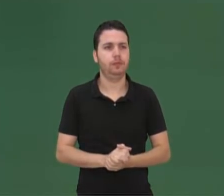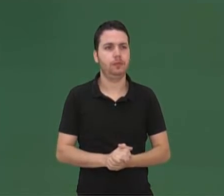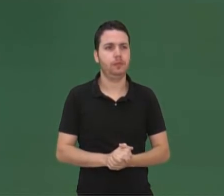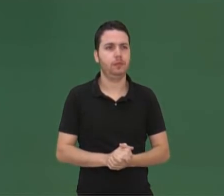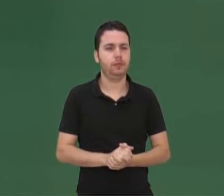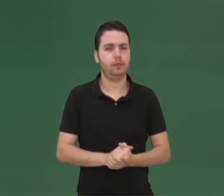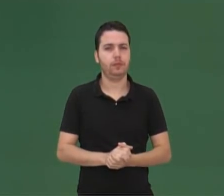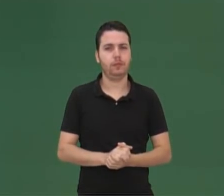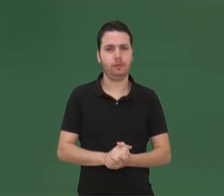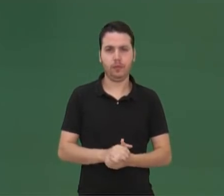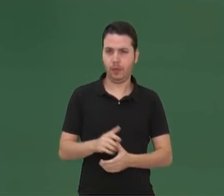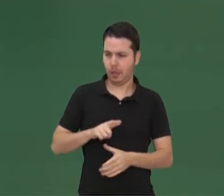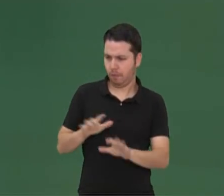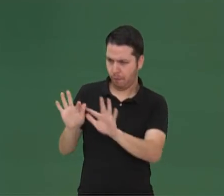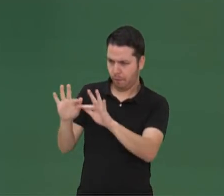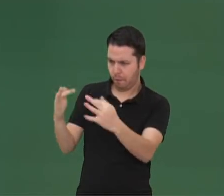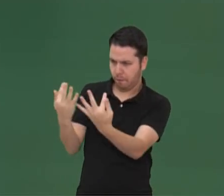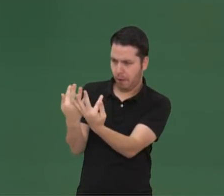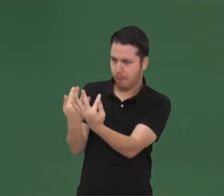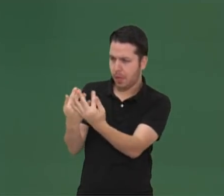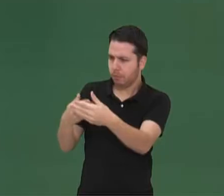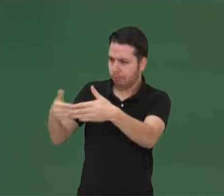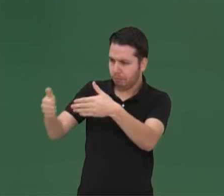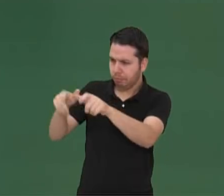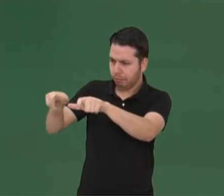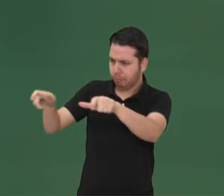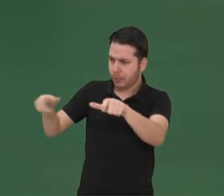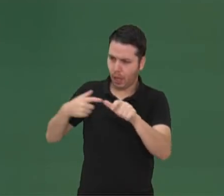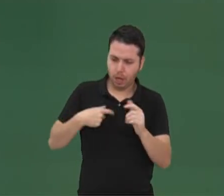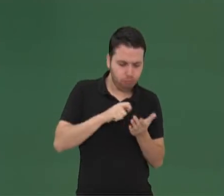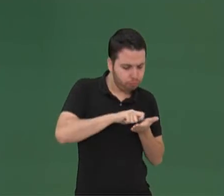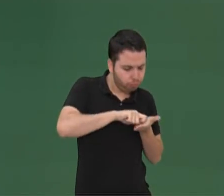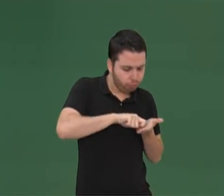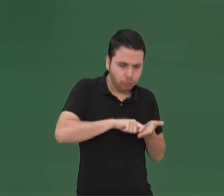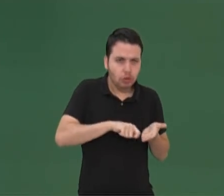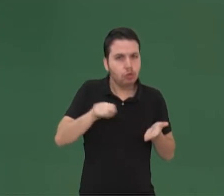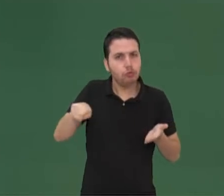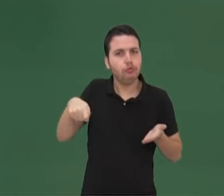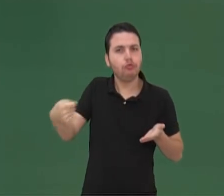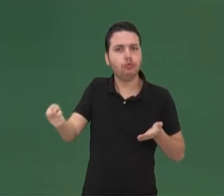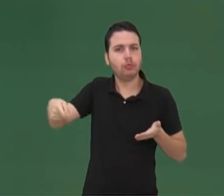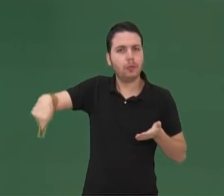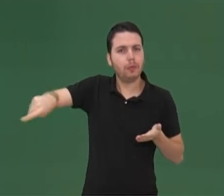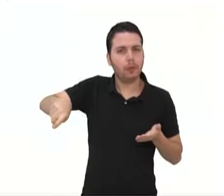Letra C. Escrever sobre uma família qualquer?